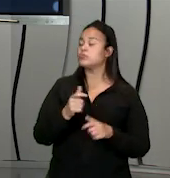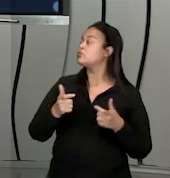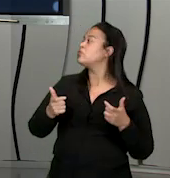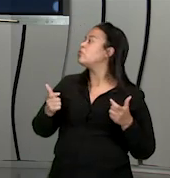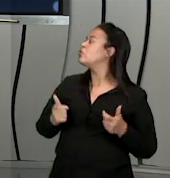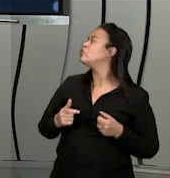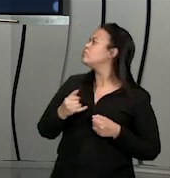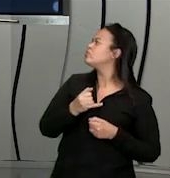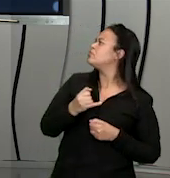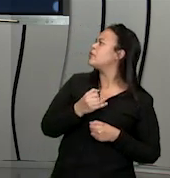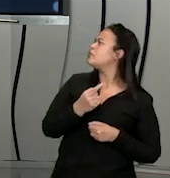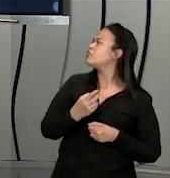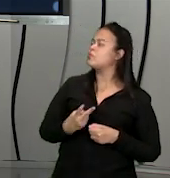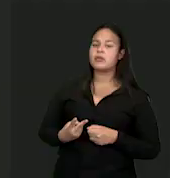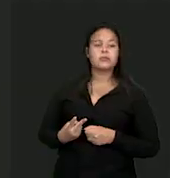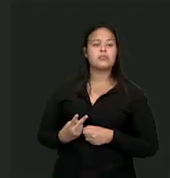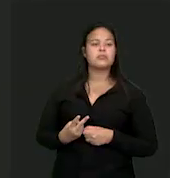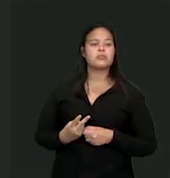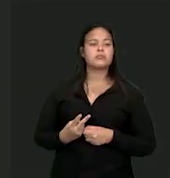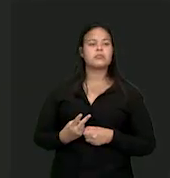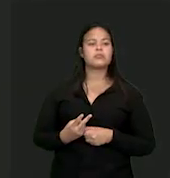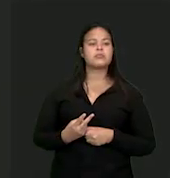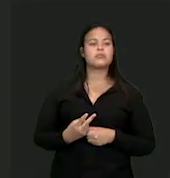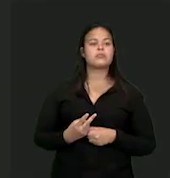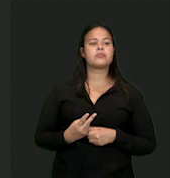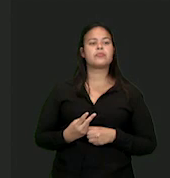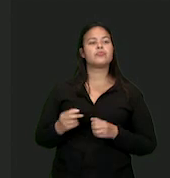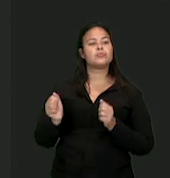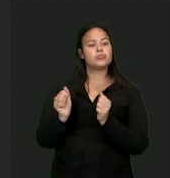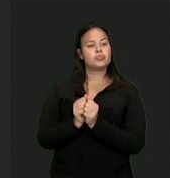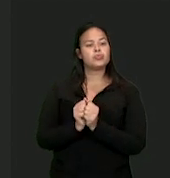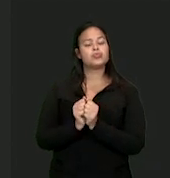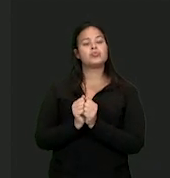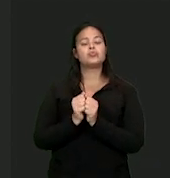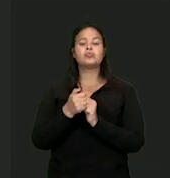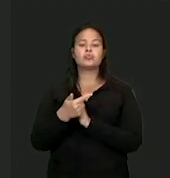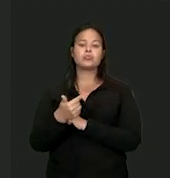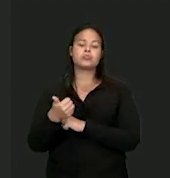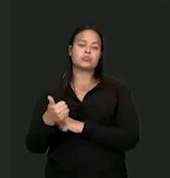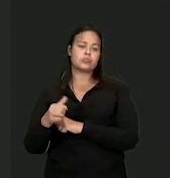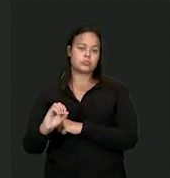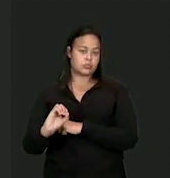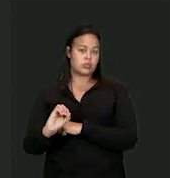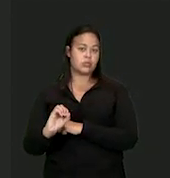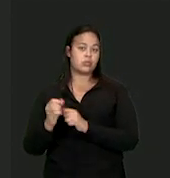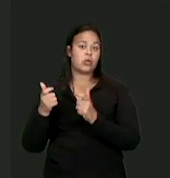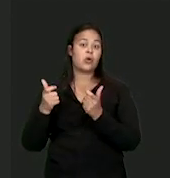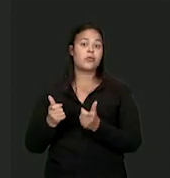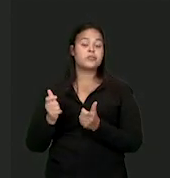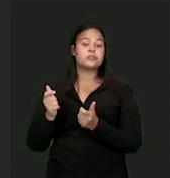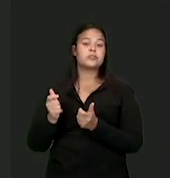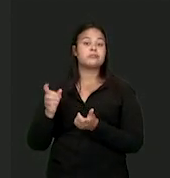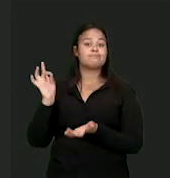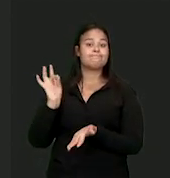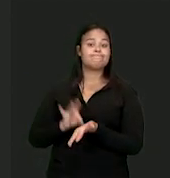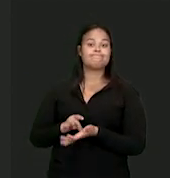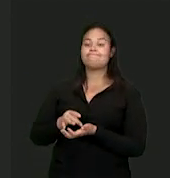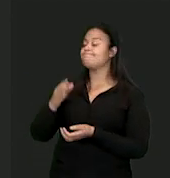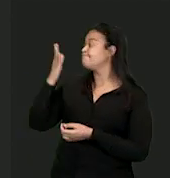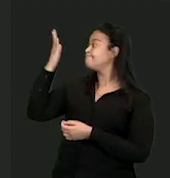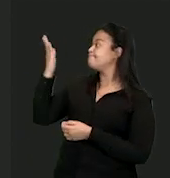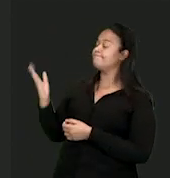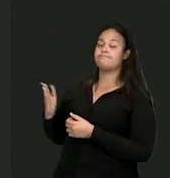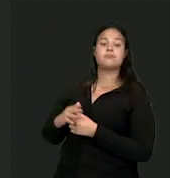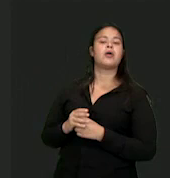210 é menos meio. Então, é menos meio com o 210 que está aqui, ó. Então, ele vai ficar exatamente nesse lugar, ó. Tá vendo?